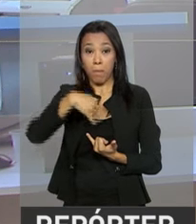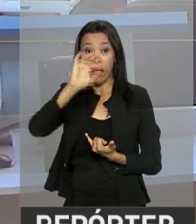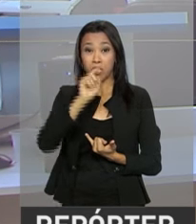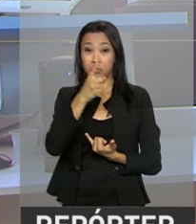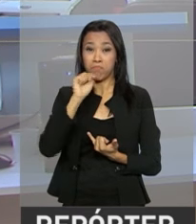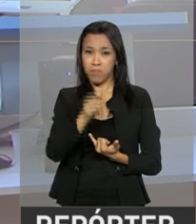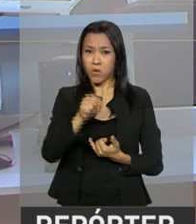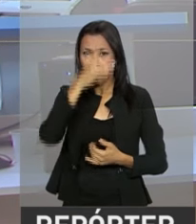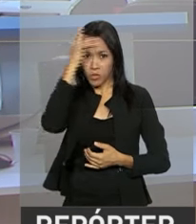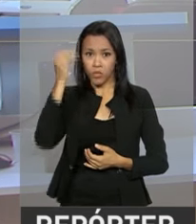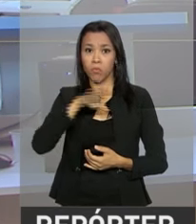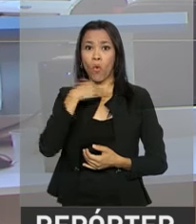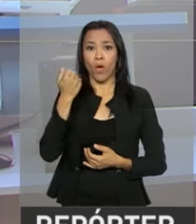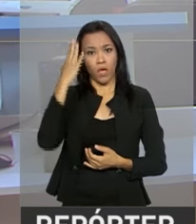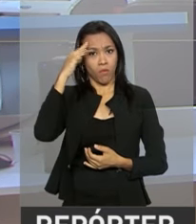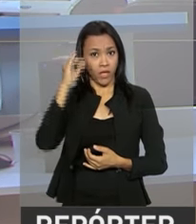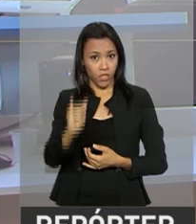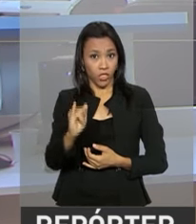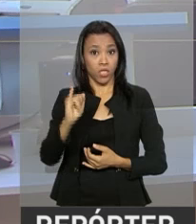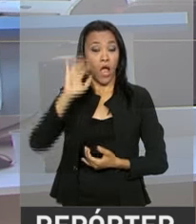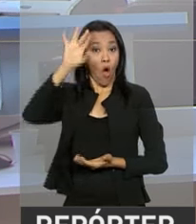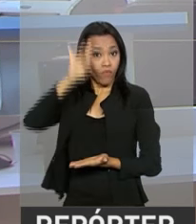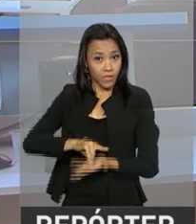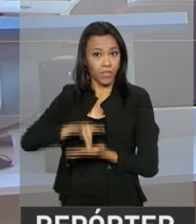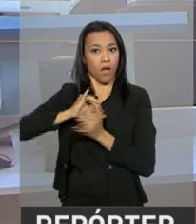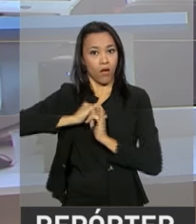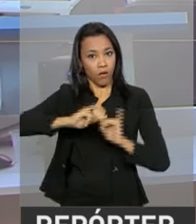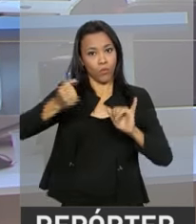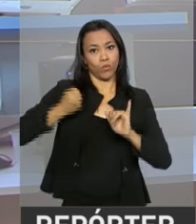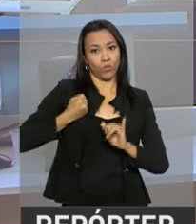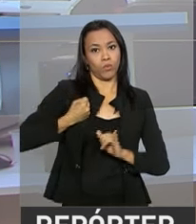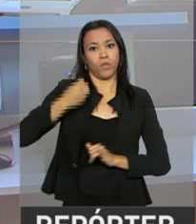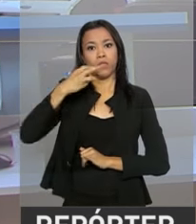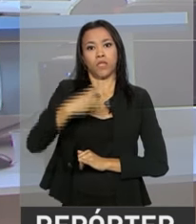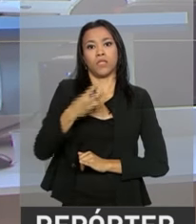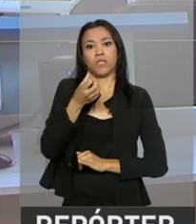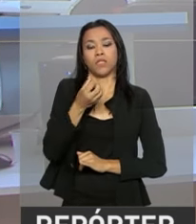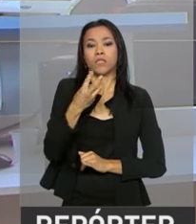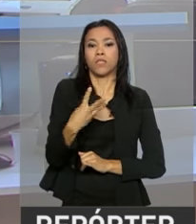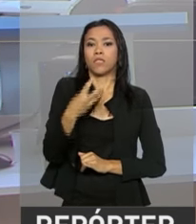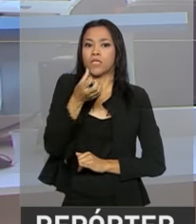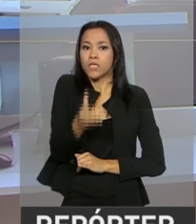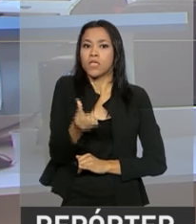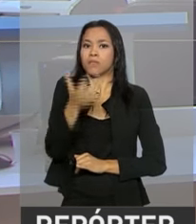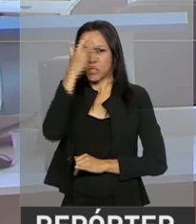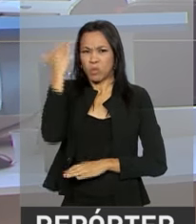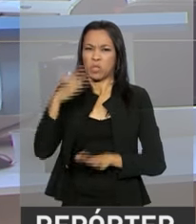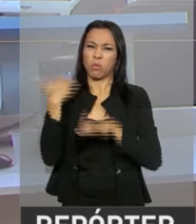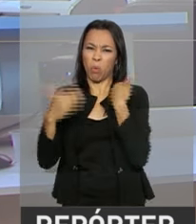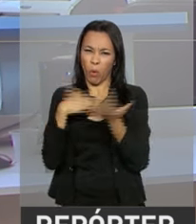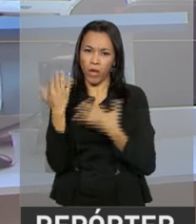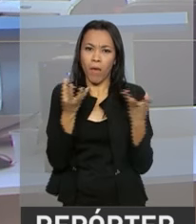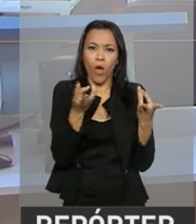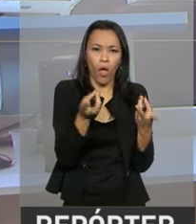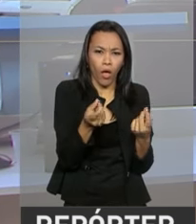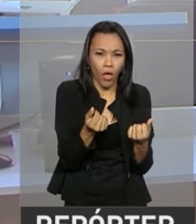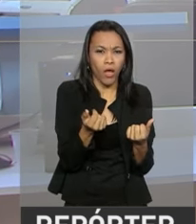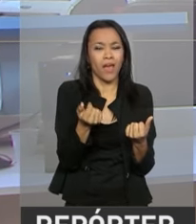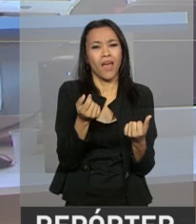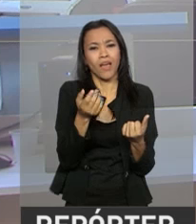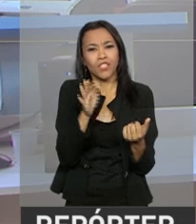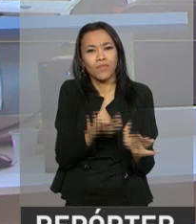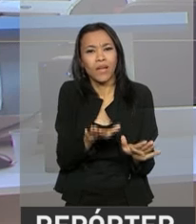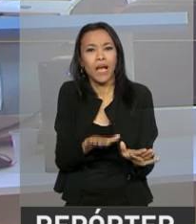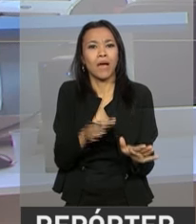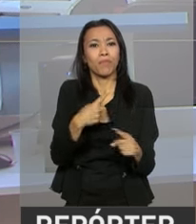com o furacão. Já o número oficial da Defesa Civil é de 336 mortos. Mas a contagem é mais lenta